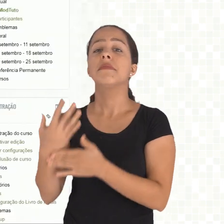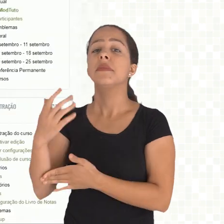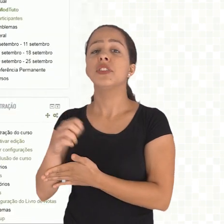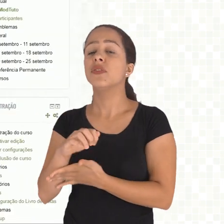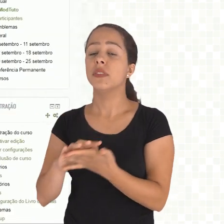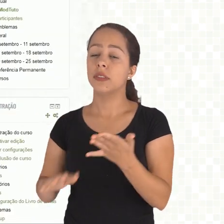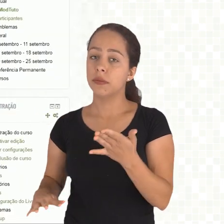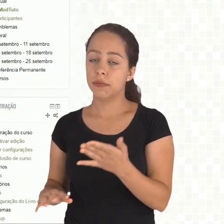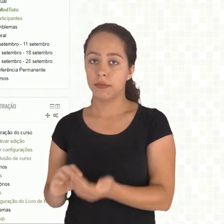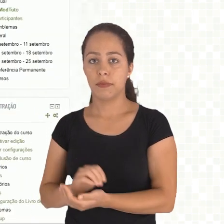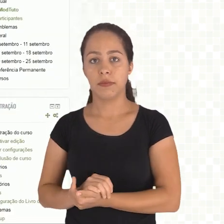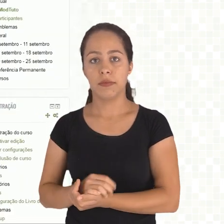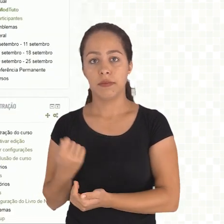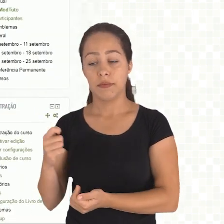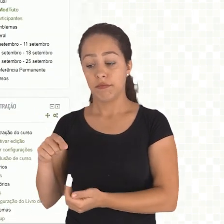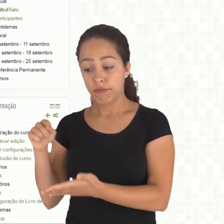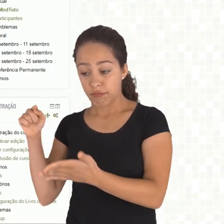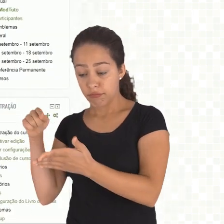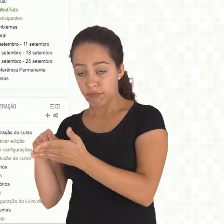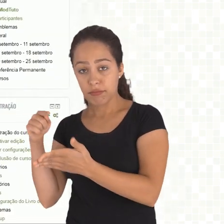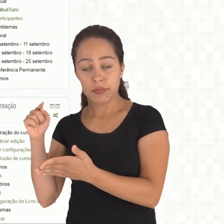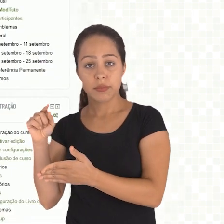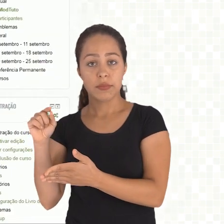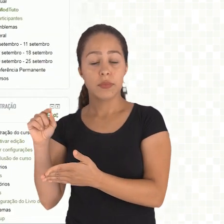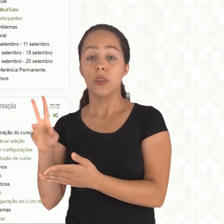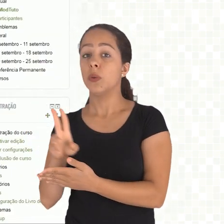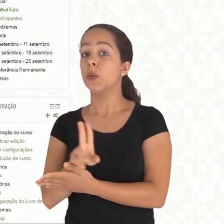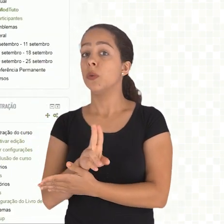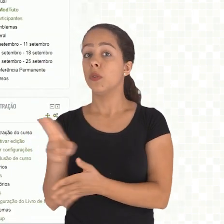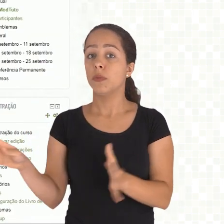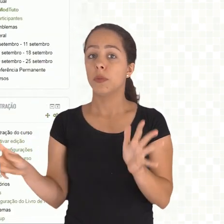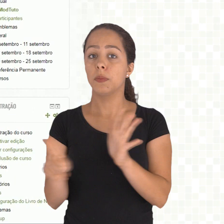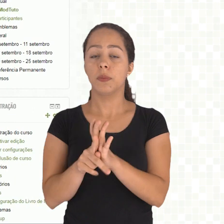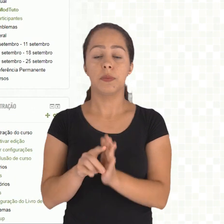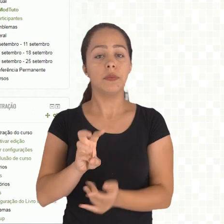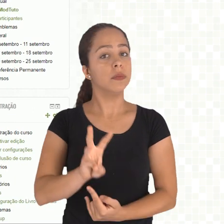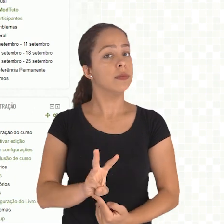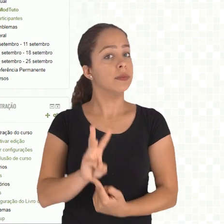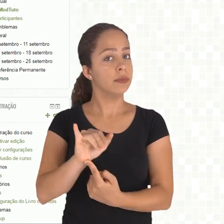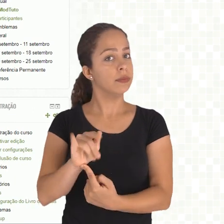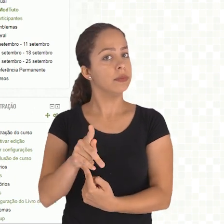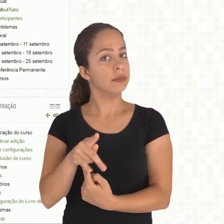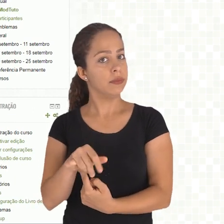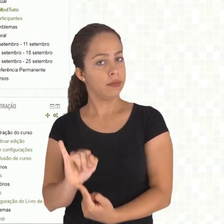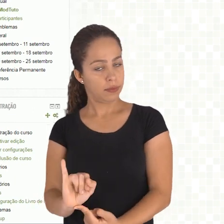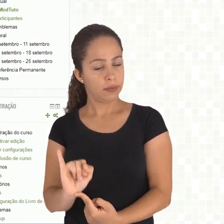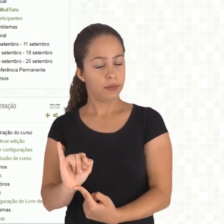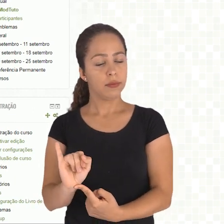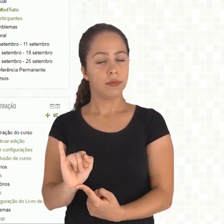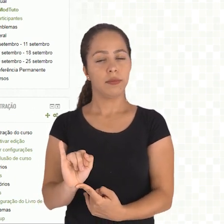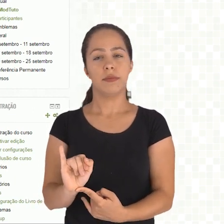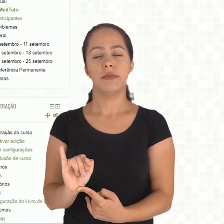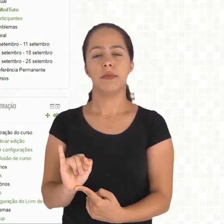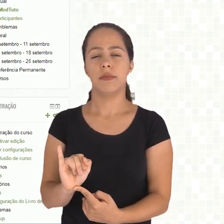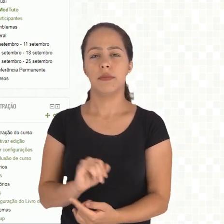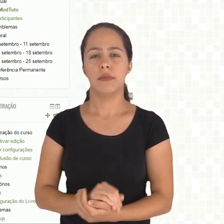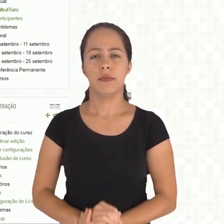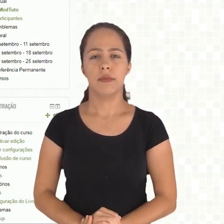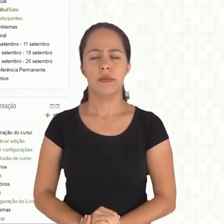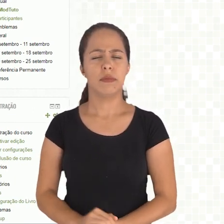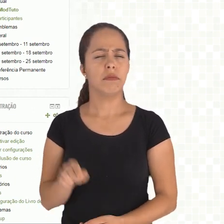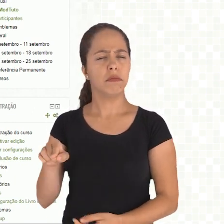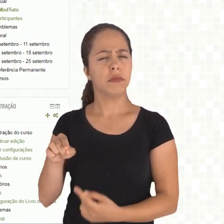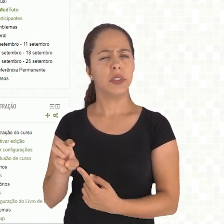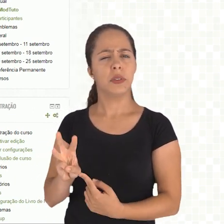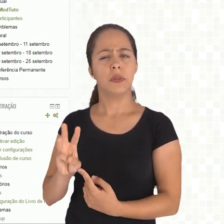atividade. Bom, a primeira opção é você colocar o nome da Wiki. Então, essa seria